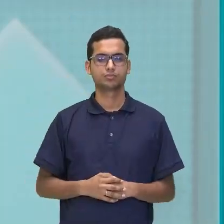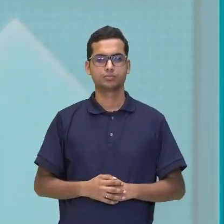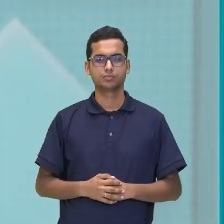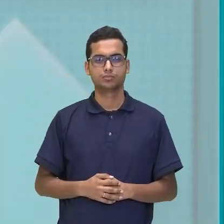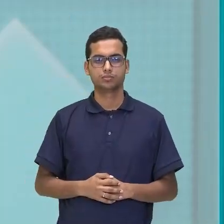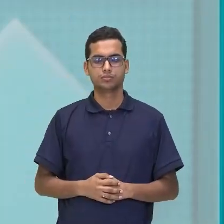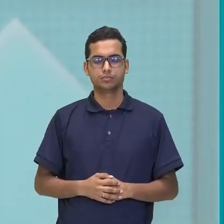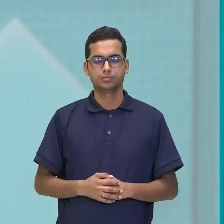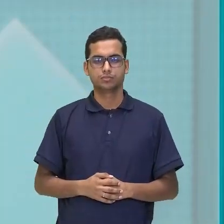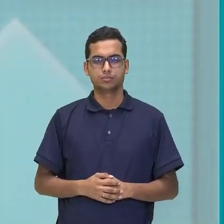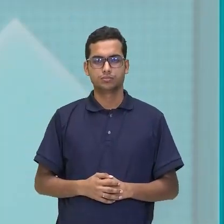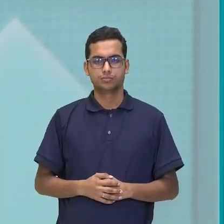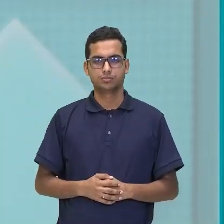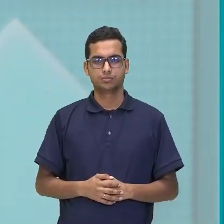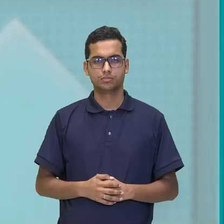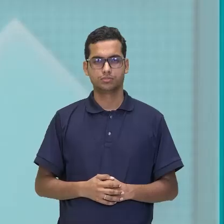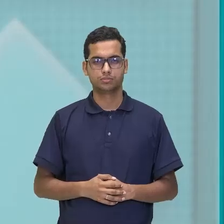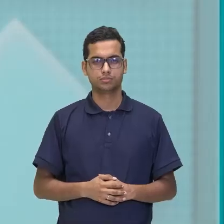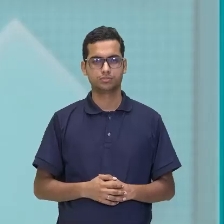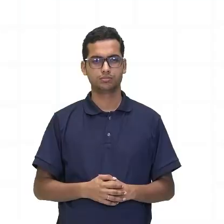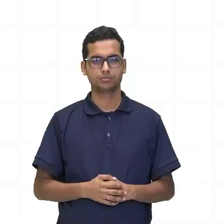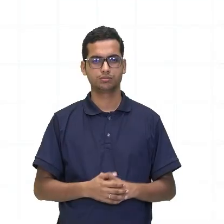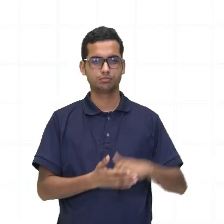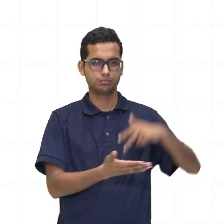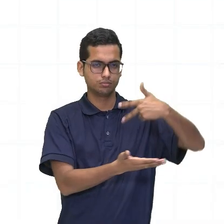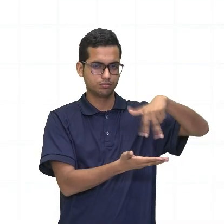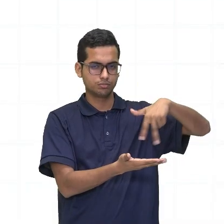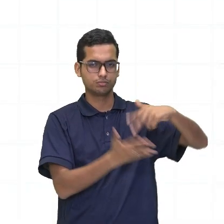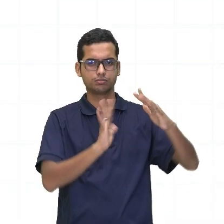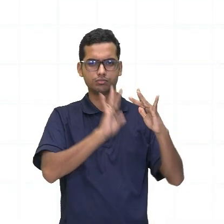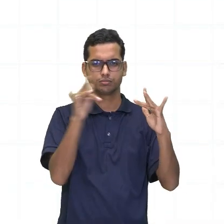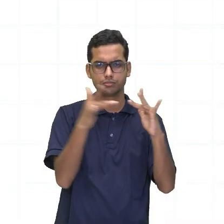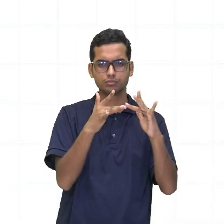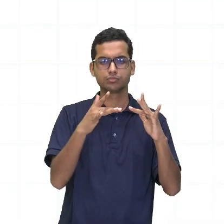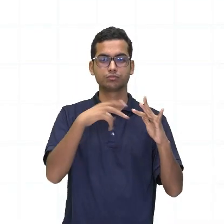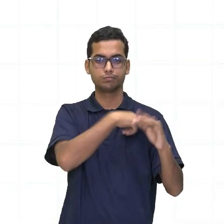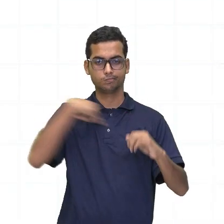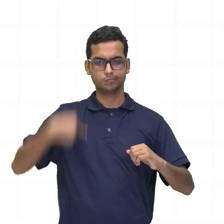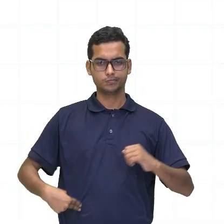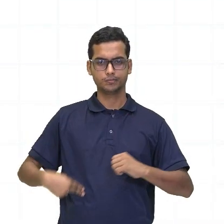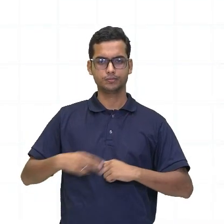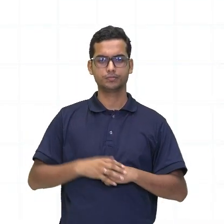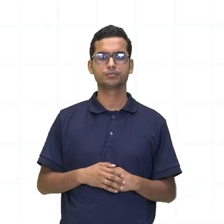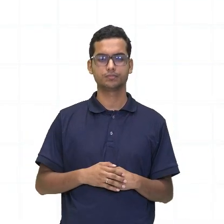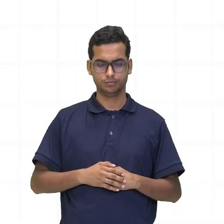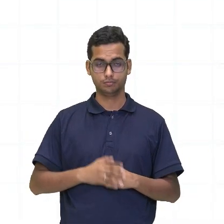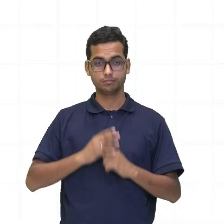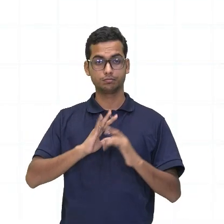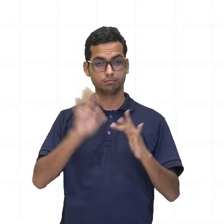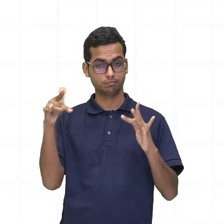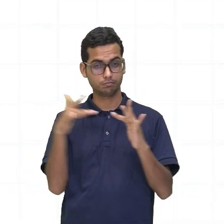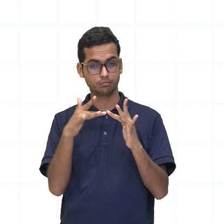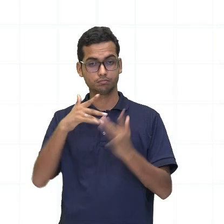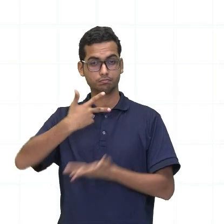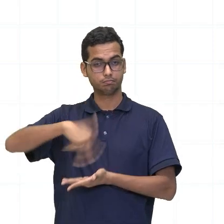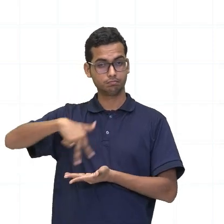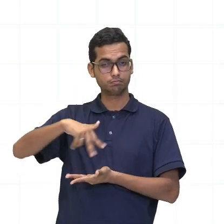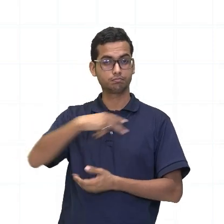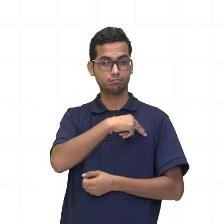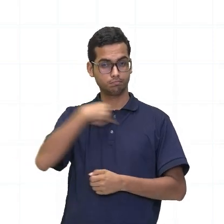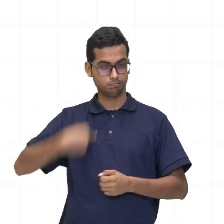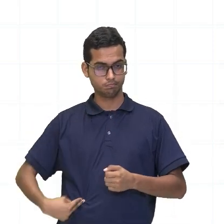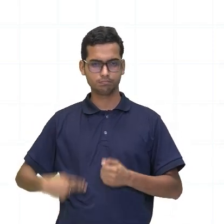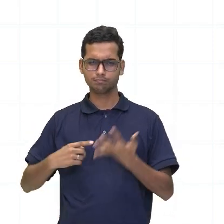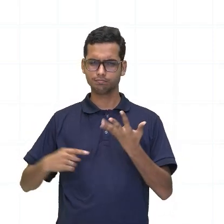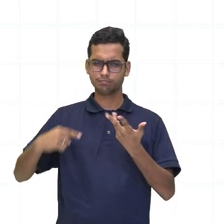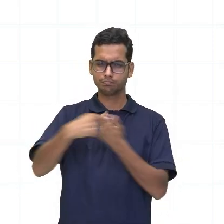falamos também sobre as danças clássicas chinesas, tá? Então, dança clássica chinesa, existem várias formas de